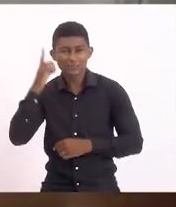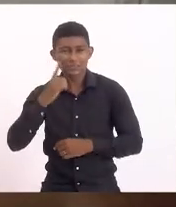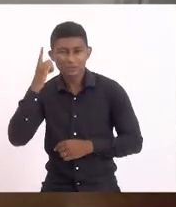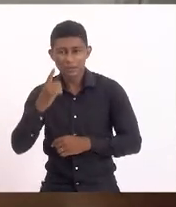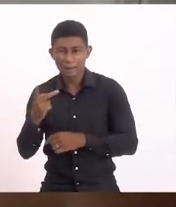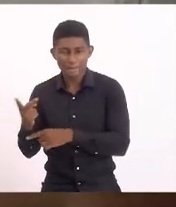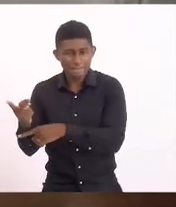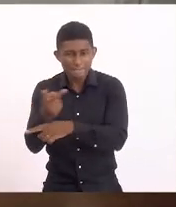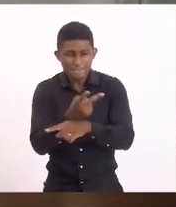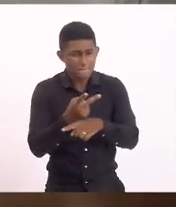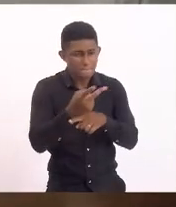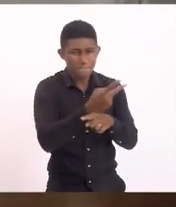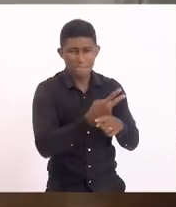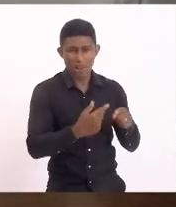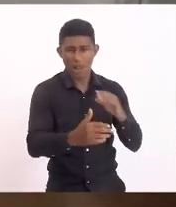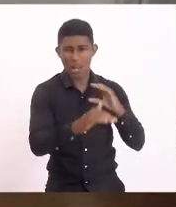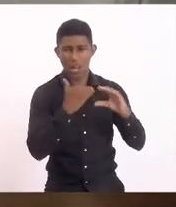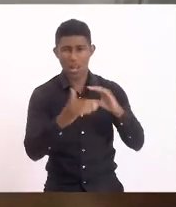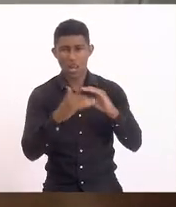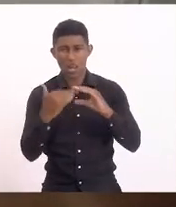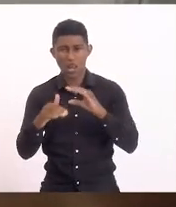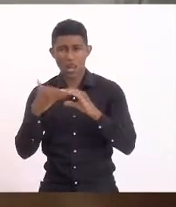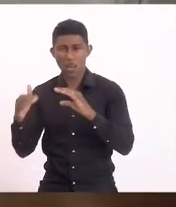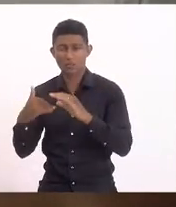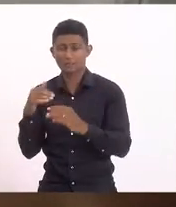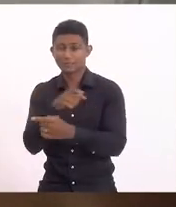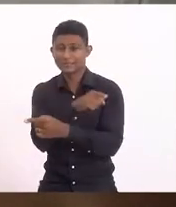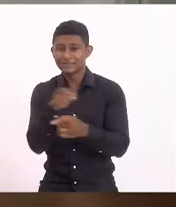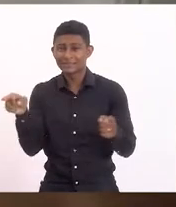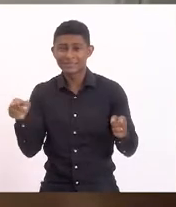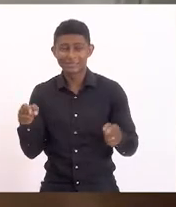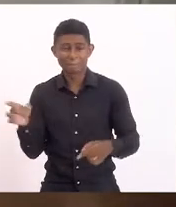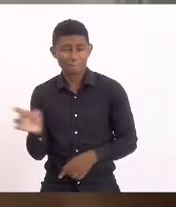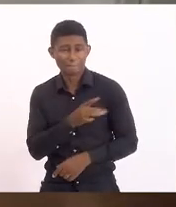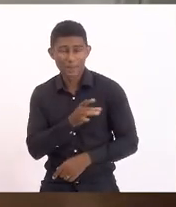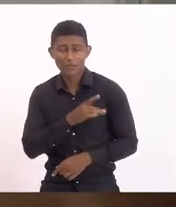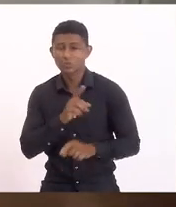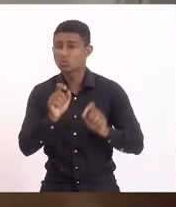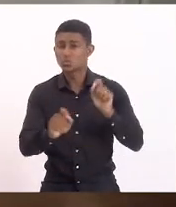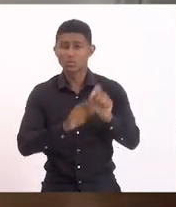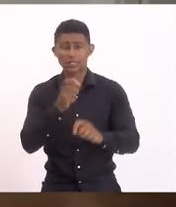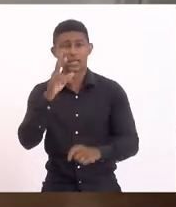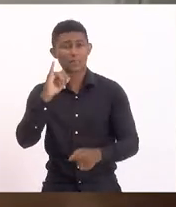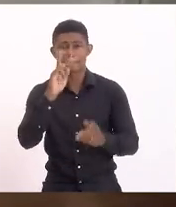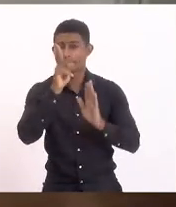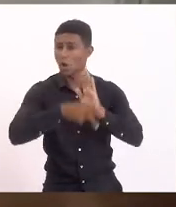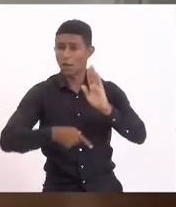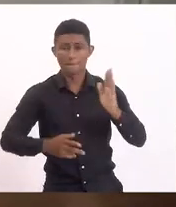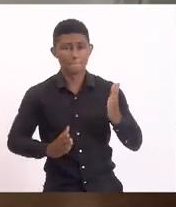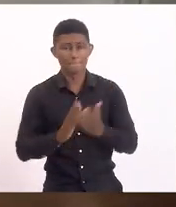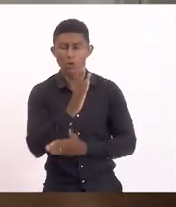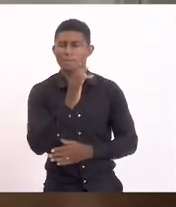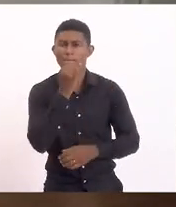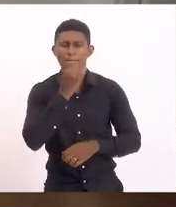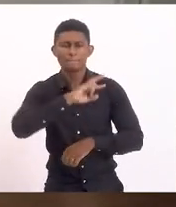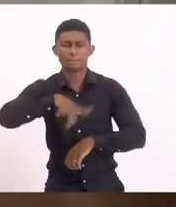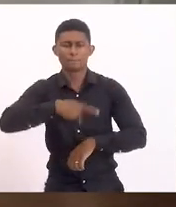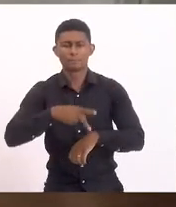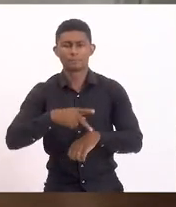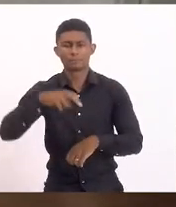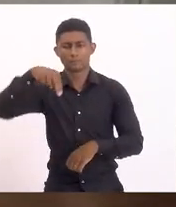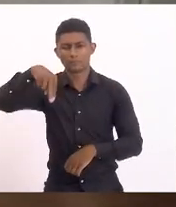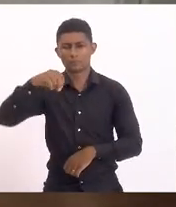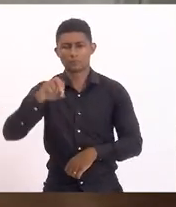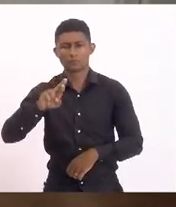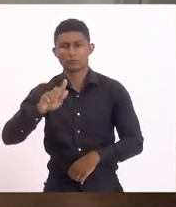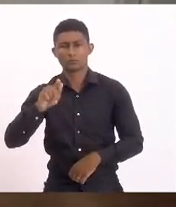dizer o receio que eles têm caso esse projeto seja aprovado. Quando a gente olha para Noruega, Dinamarca,